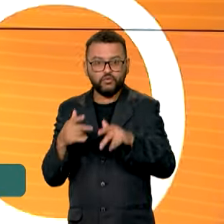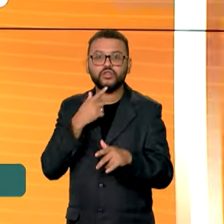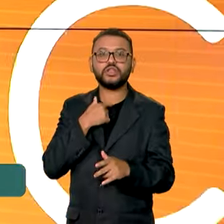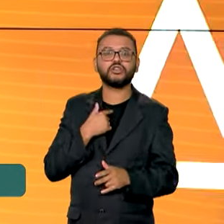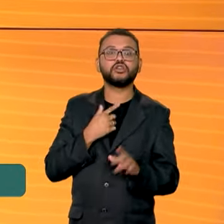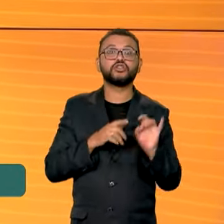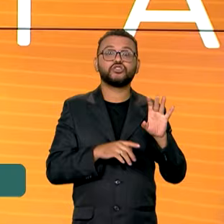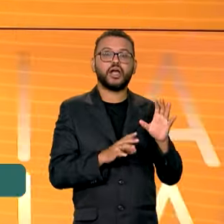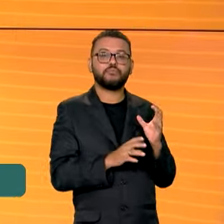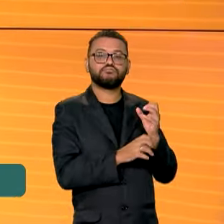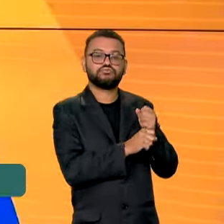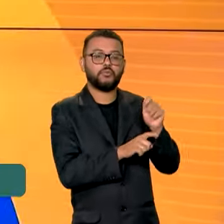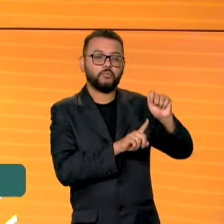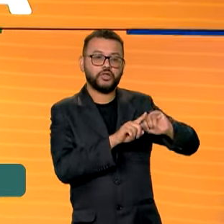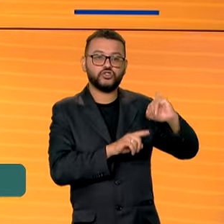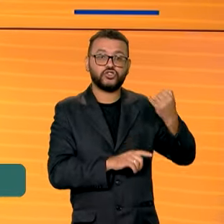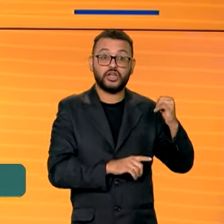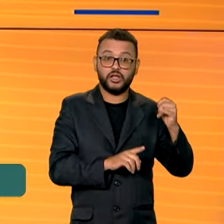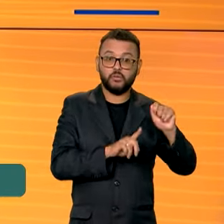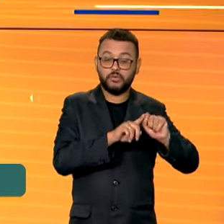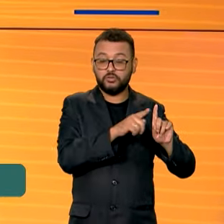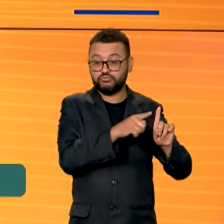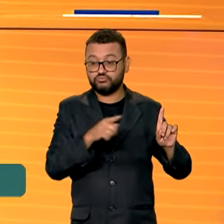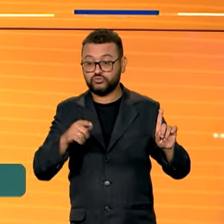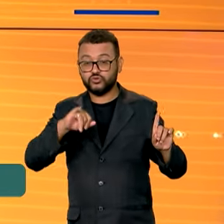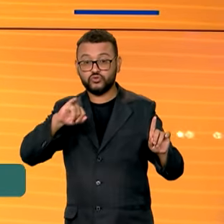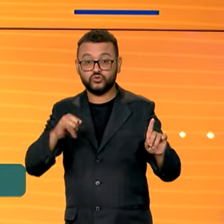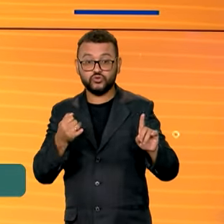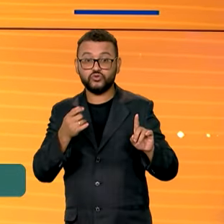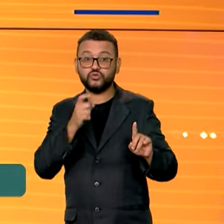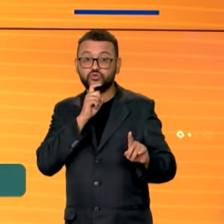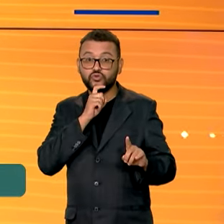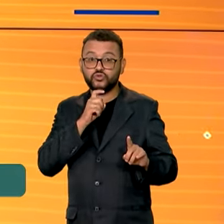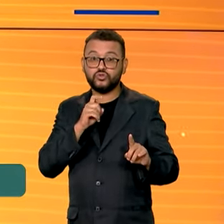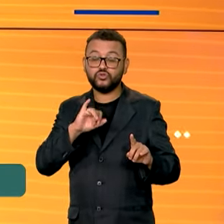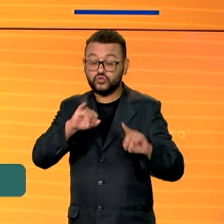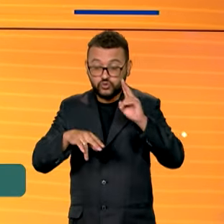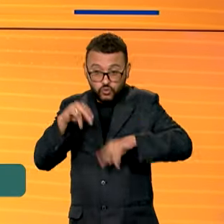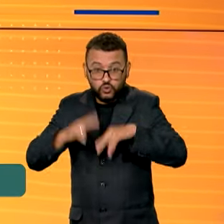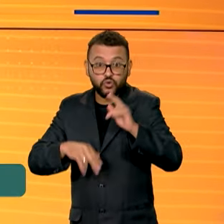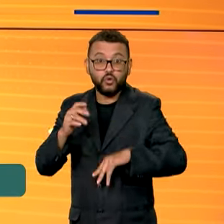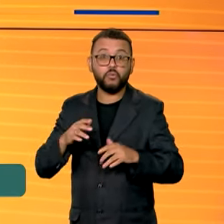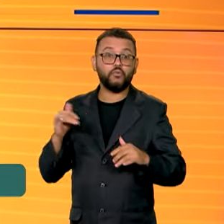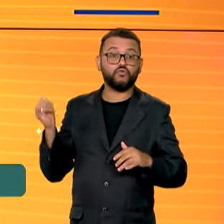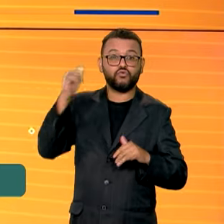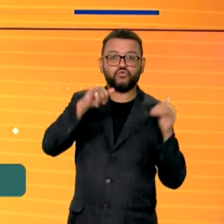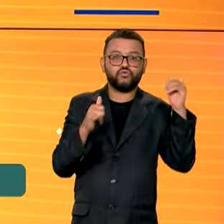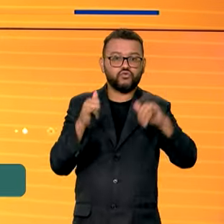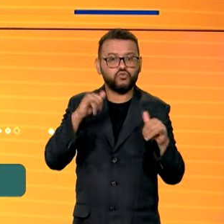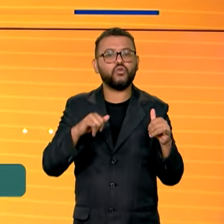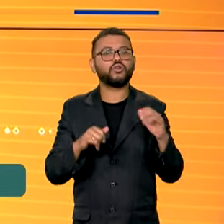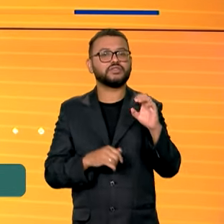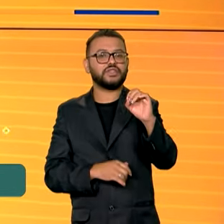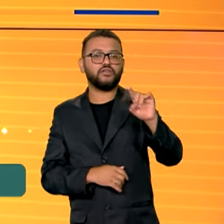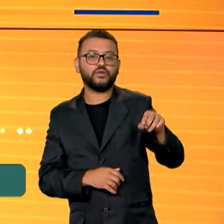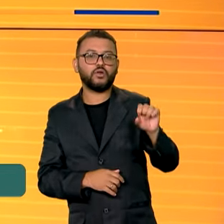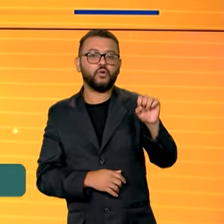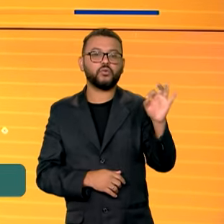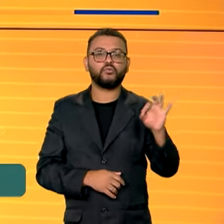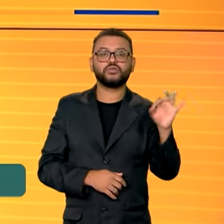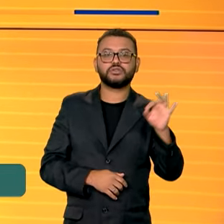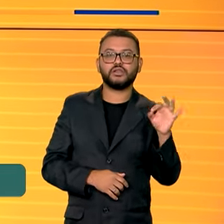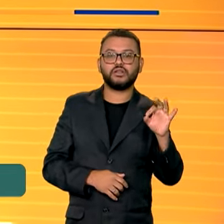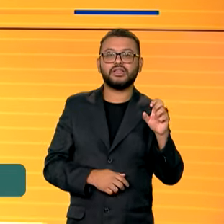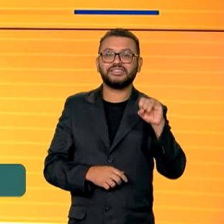Já no acumulado de janeiro a junho, a movimentação em voos domésticos cresceu 0,8% em